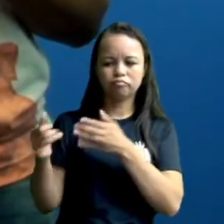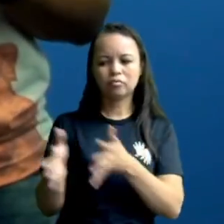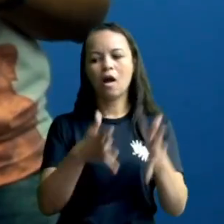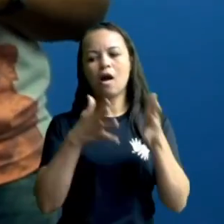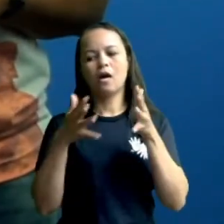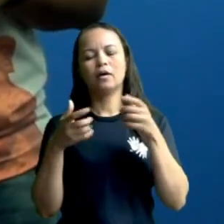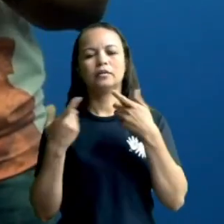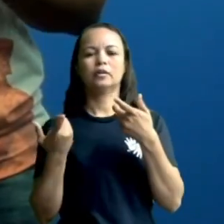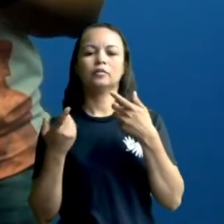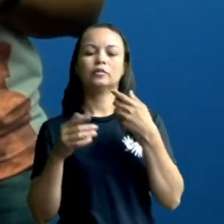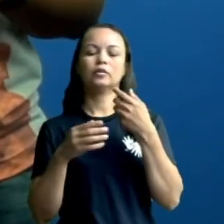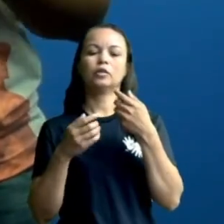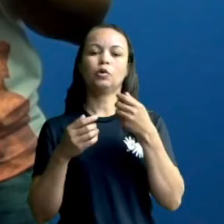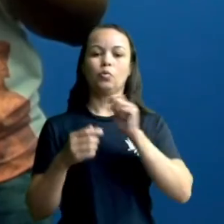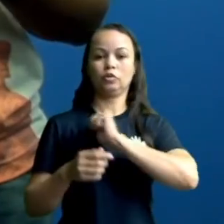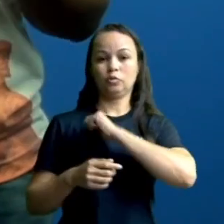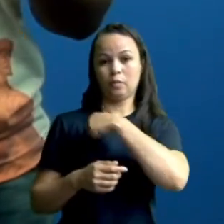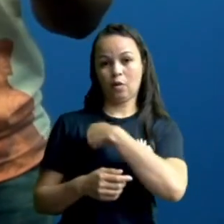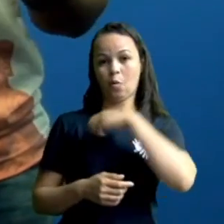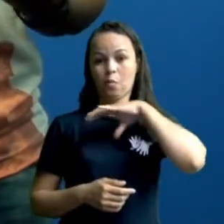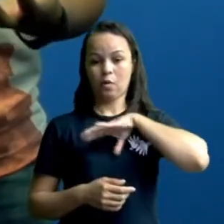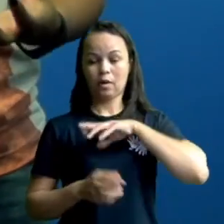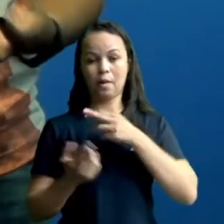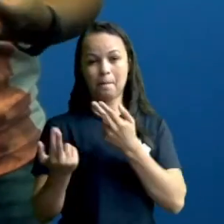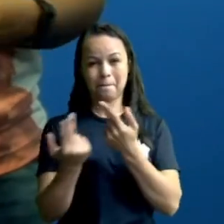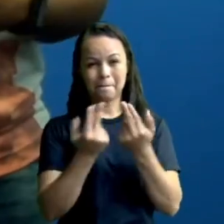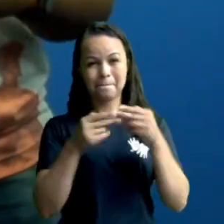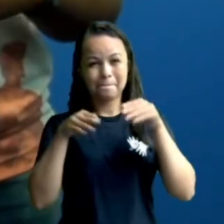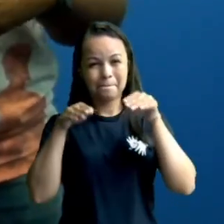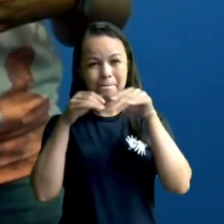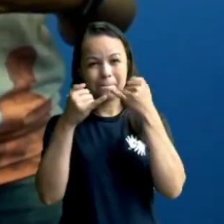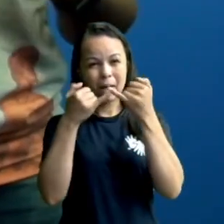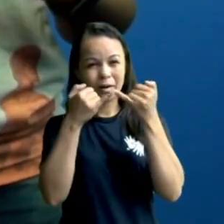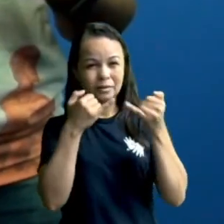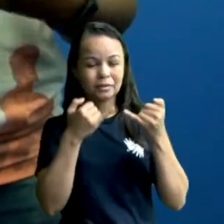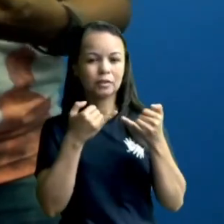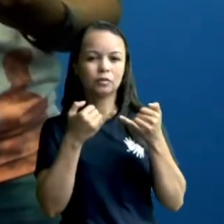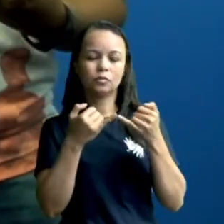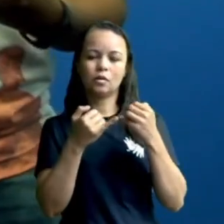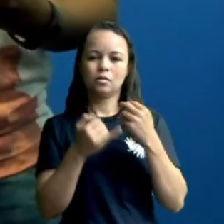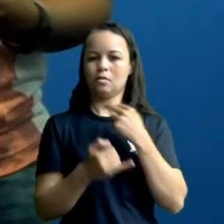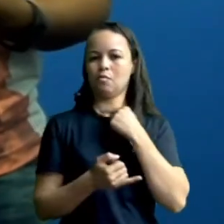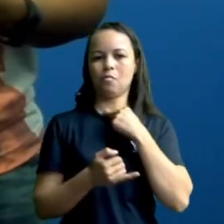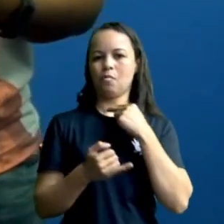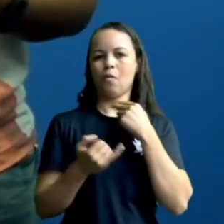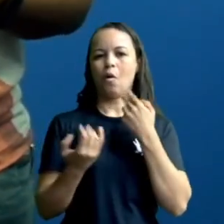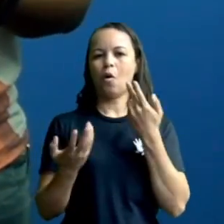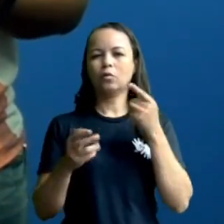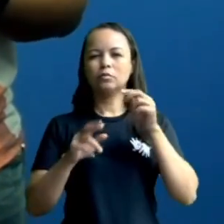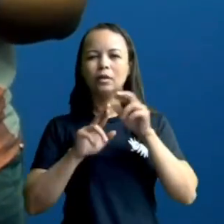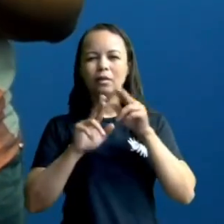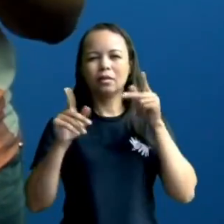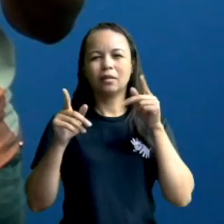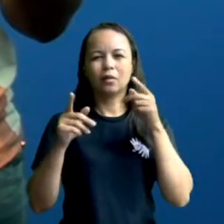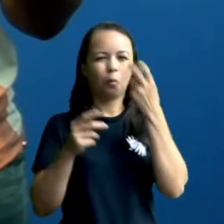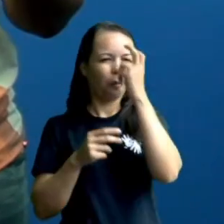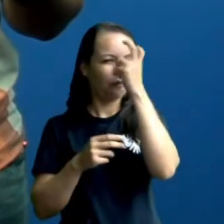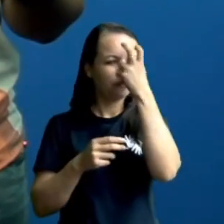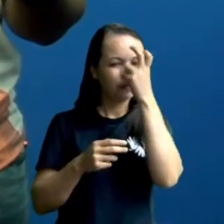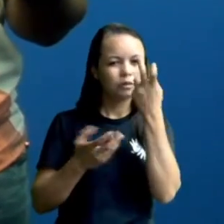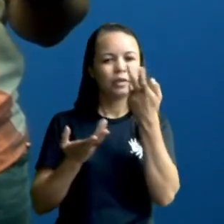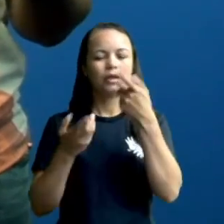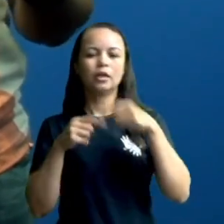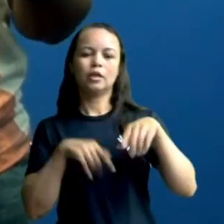sejam parecidos, a gente não pode confundir, a gente não pode achar que porque uma palavra se escreve igual